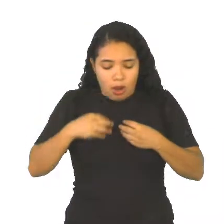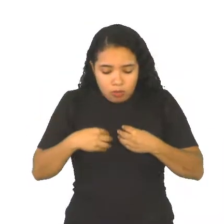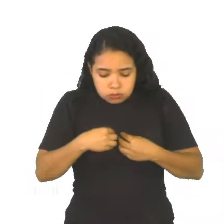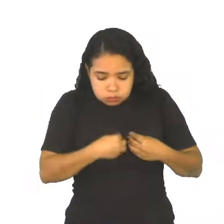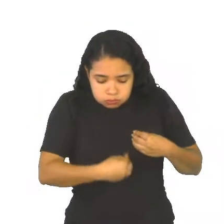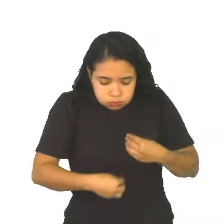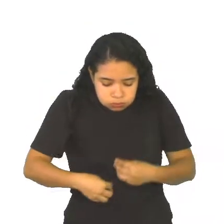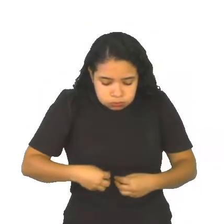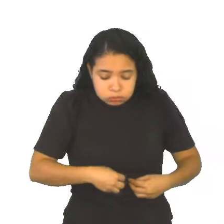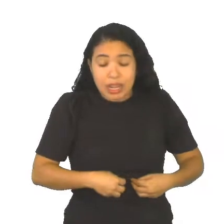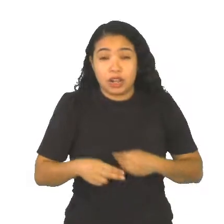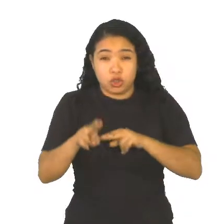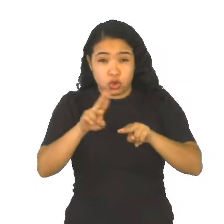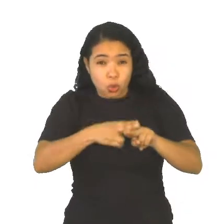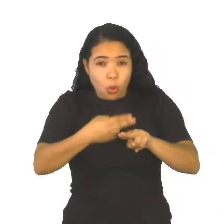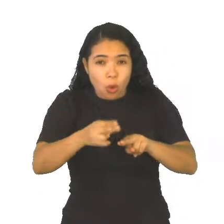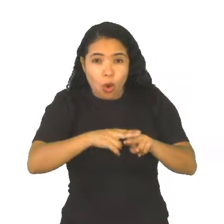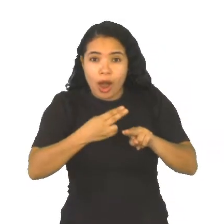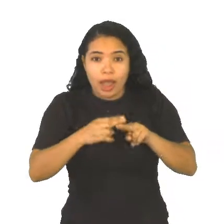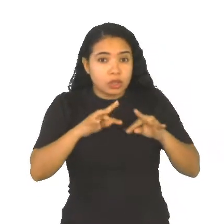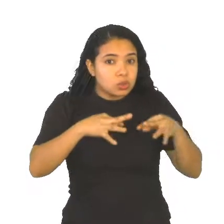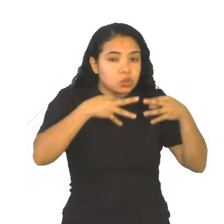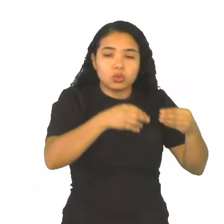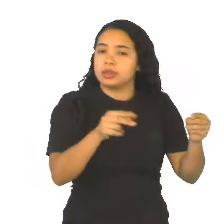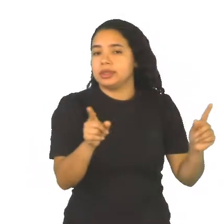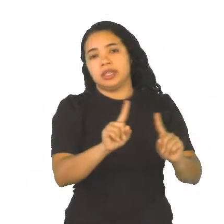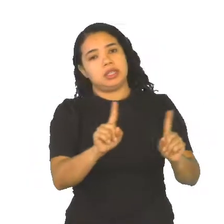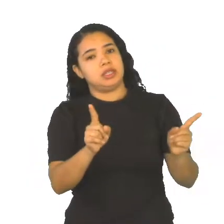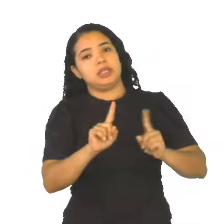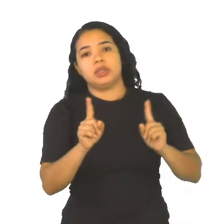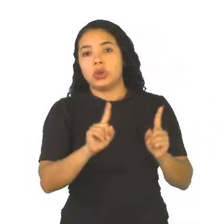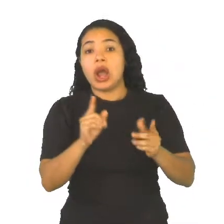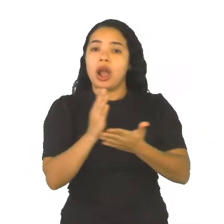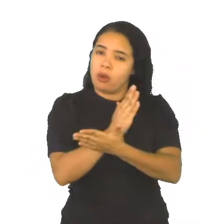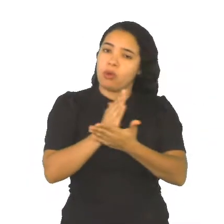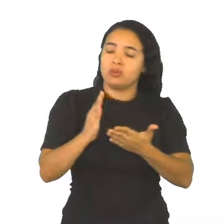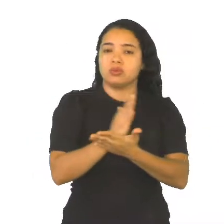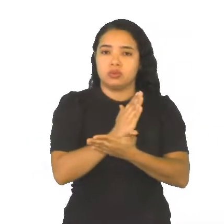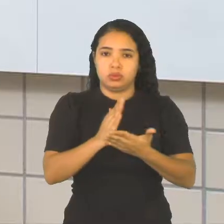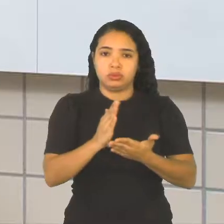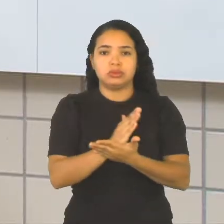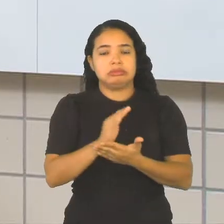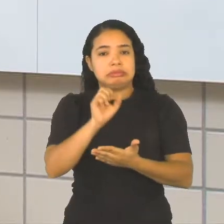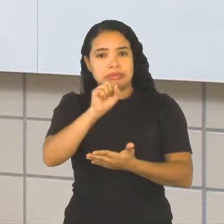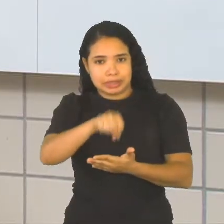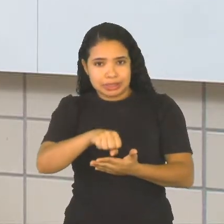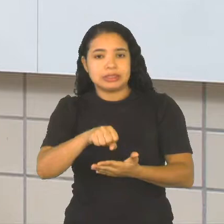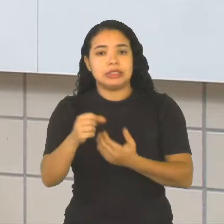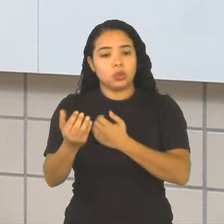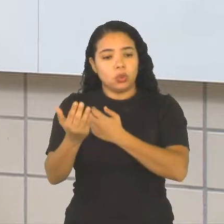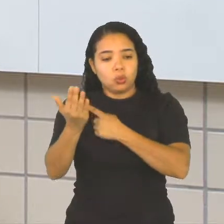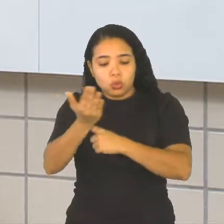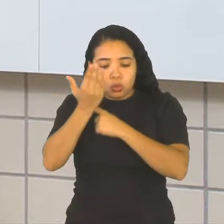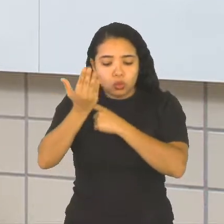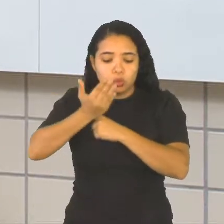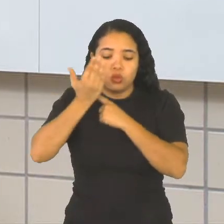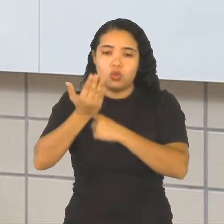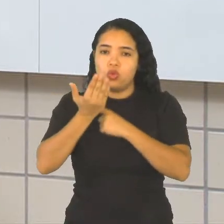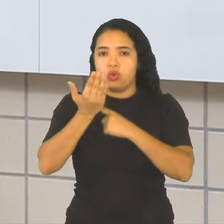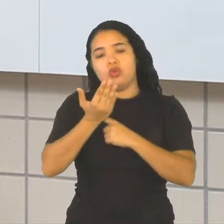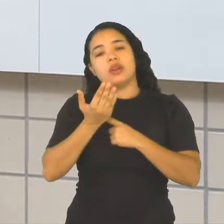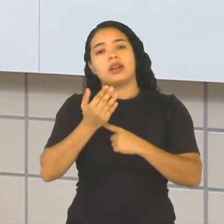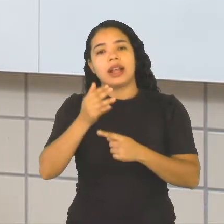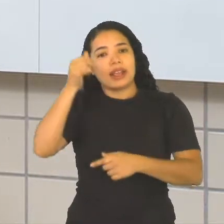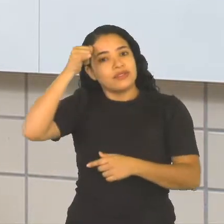Nem todos os chocolates, tá? Nem todos os chocolates têm esse efeito aí, mas alguns modelos de chocolate, eles vão